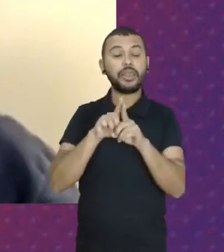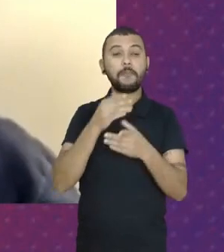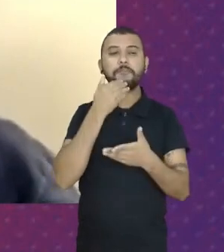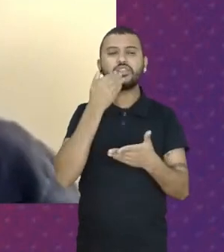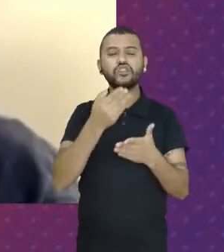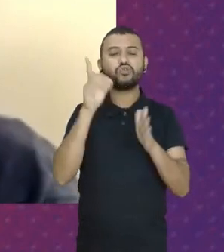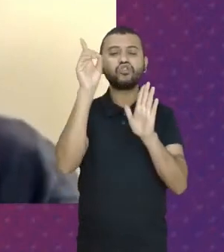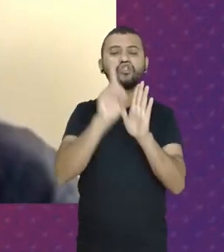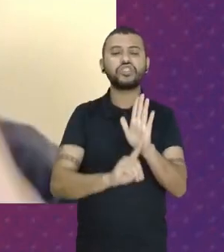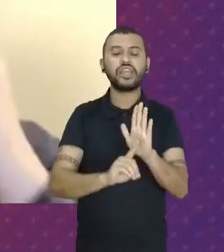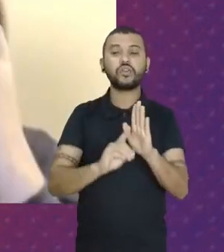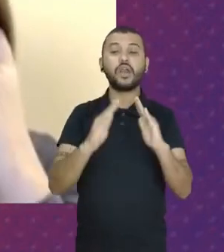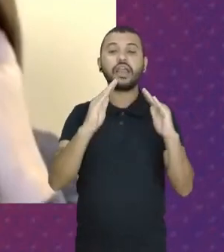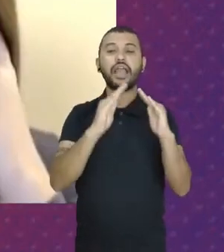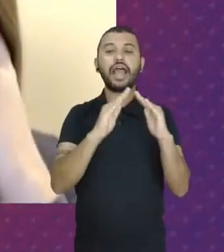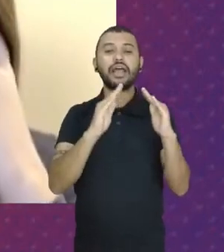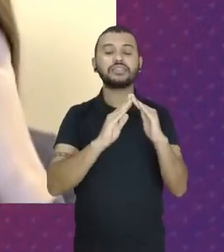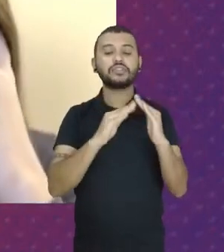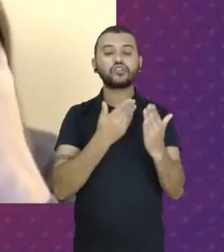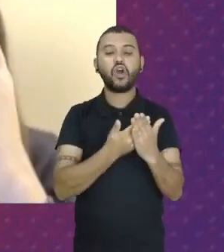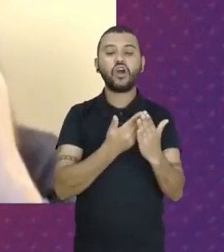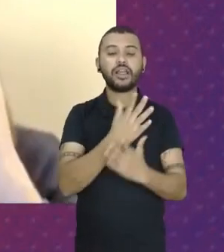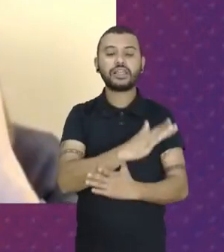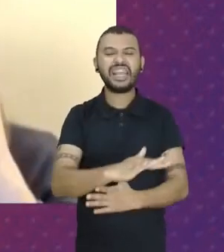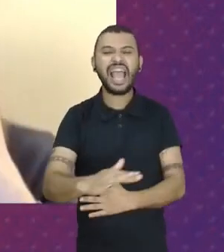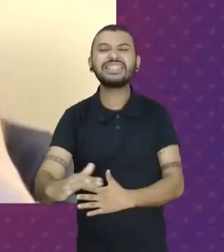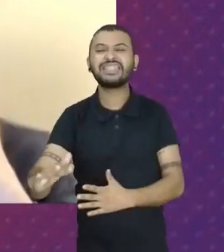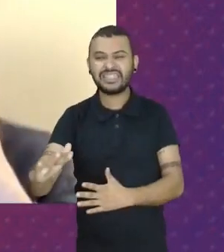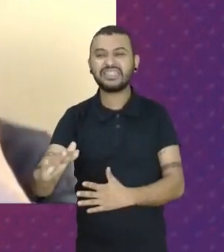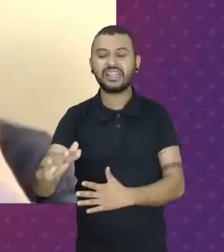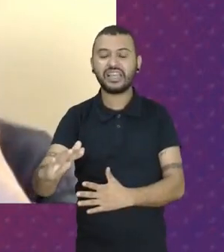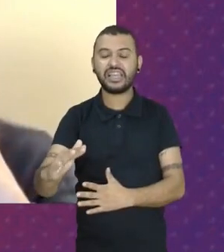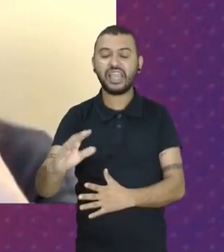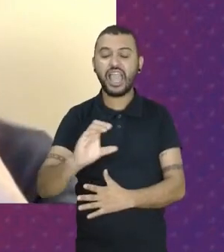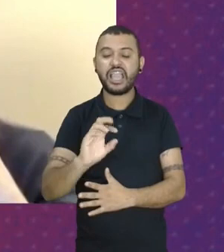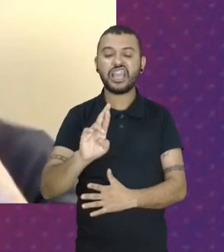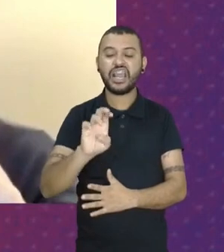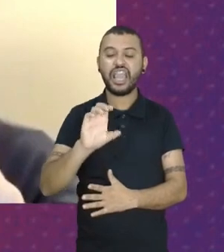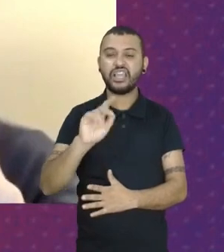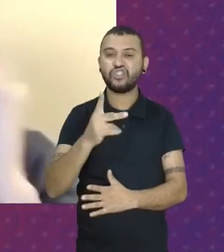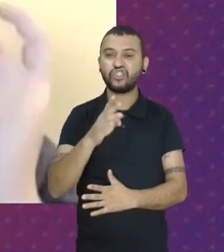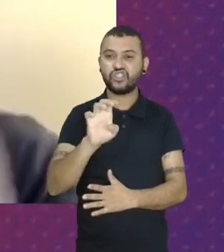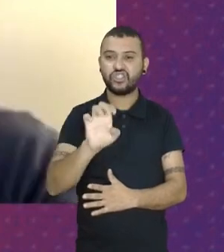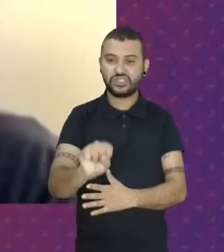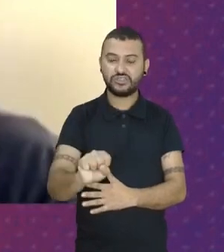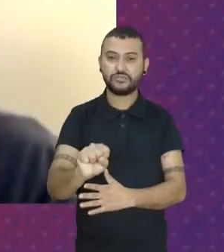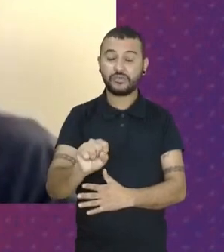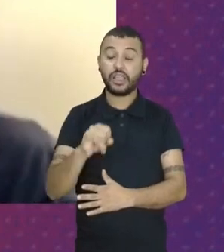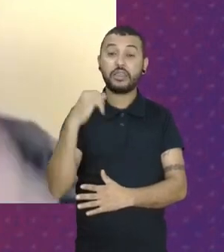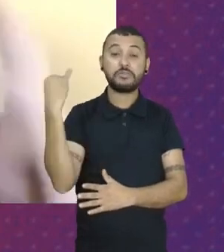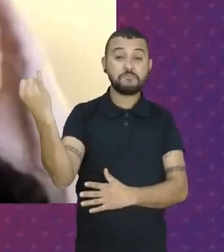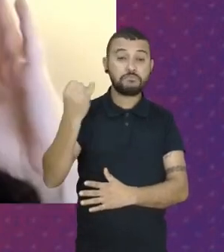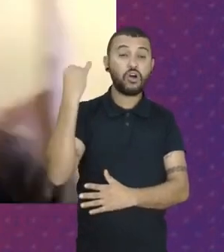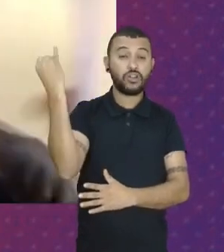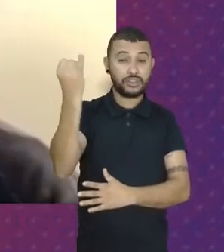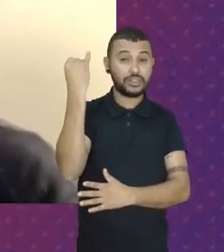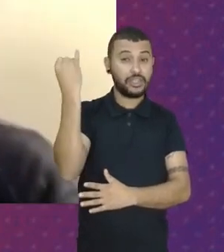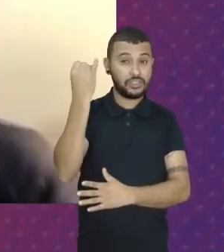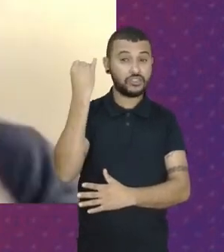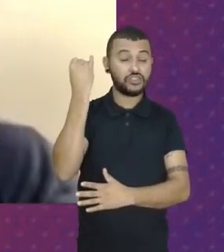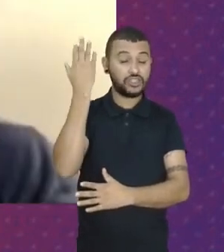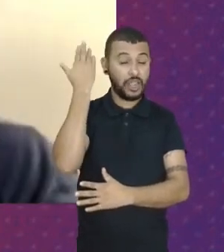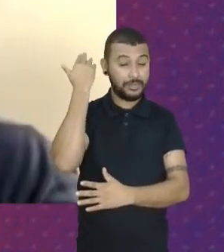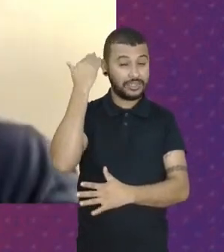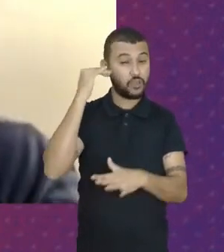O movimento de luta por creche, ele teve um papel super importante, inclusive com essa